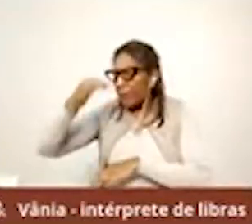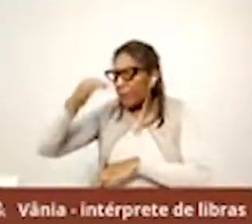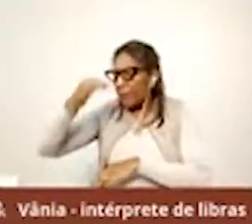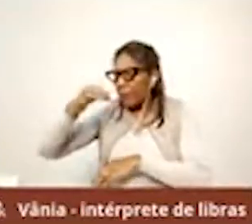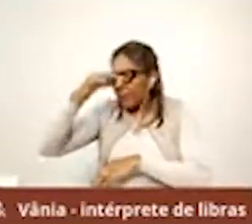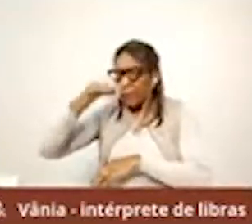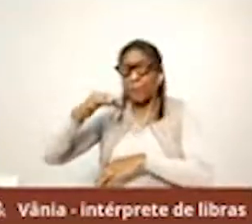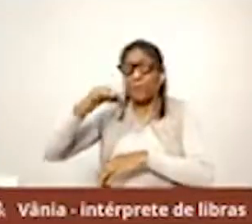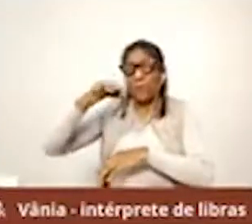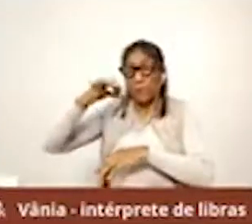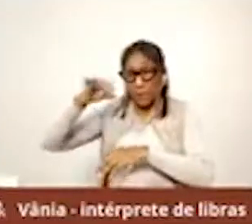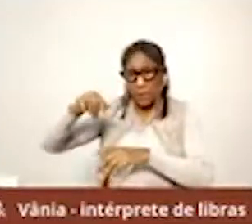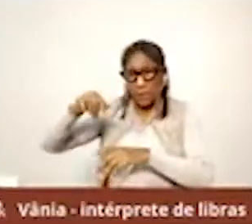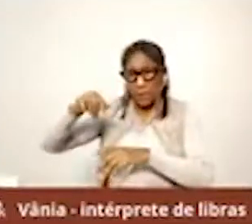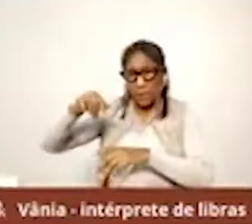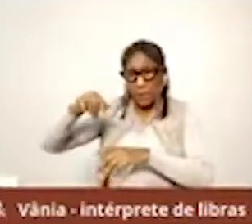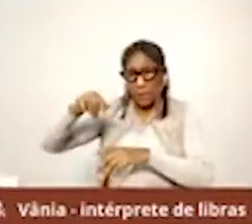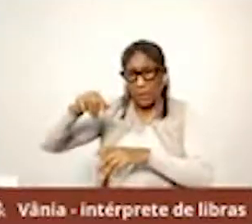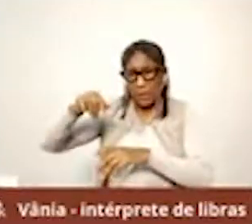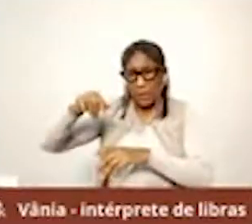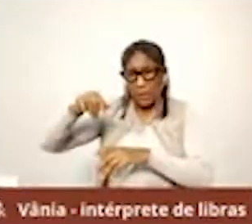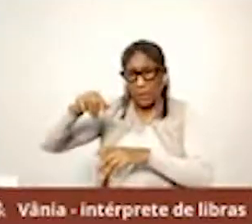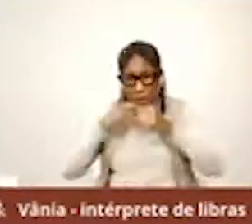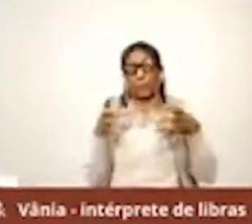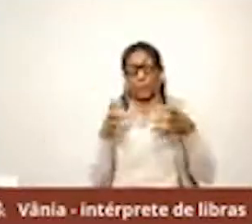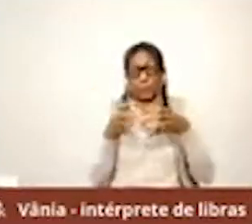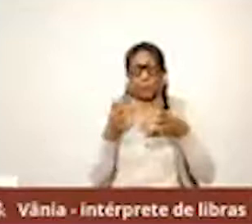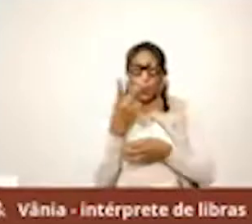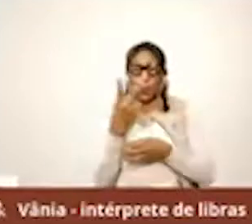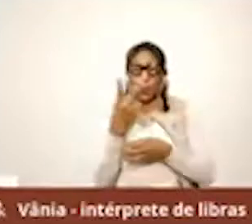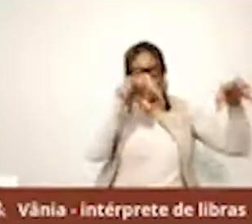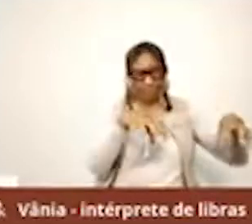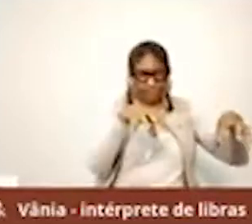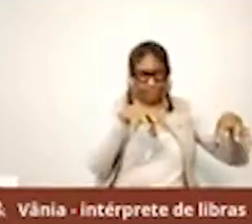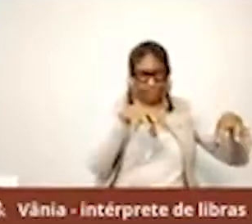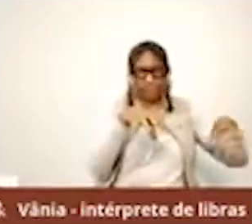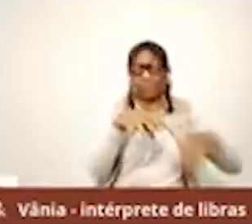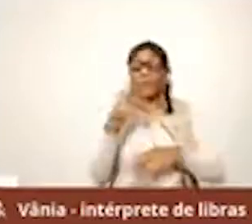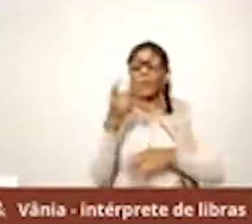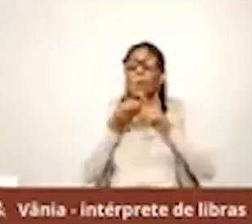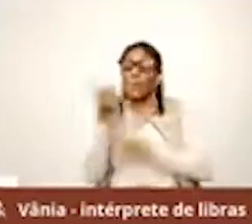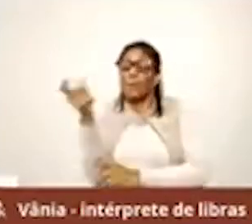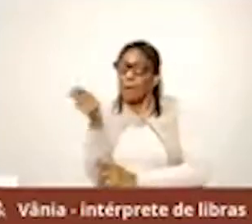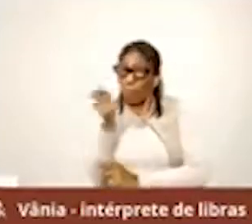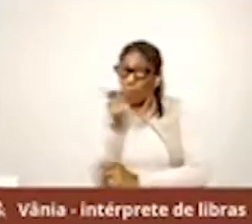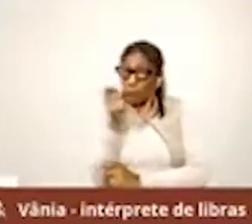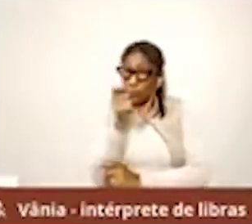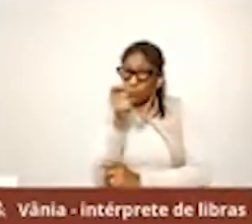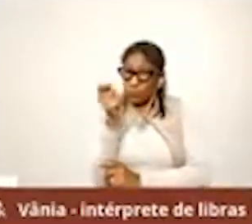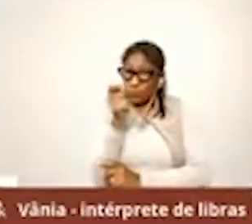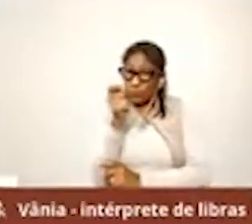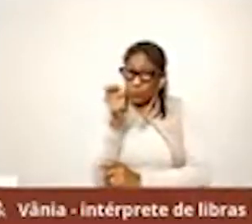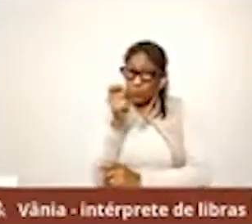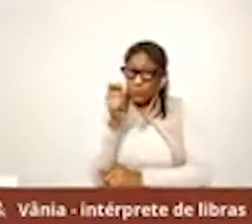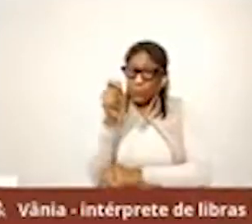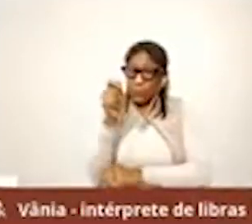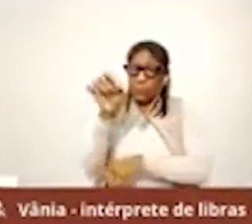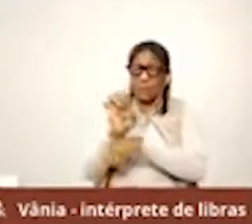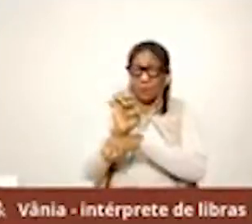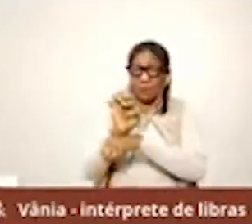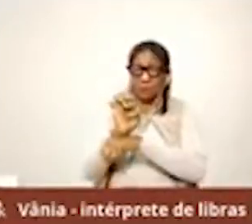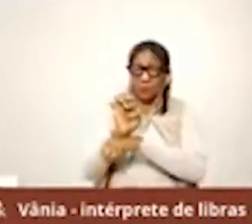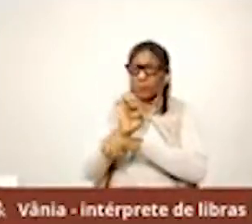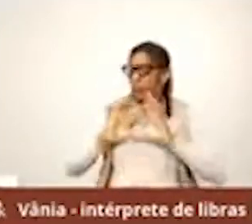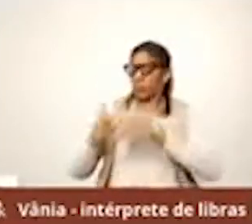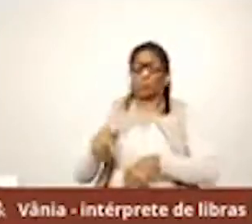segunda etapa, logo ali em agosto, né, bem em breve, que vai alcançar todo o estado, mais dois grupos,